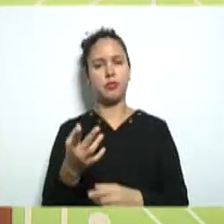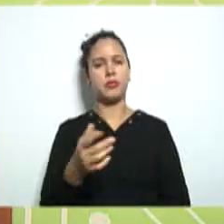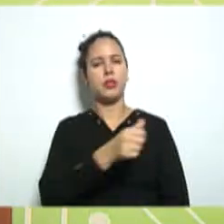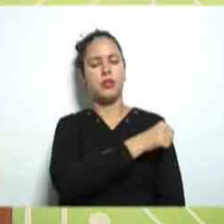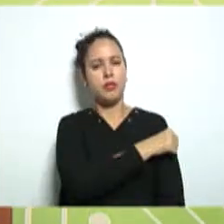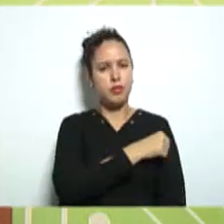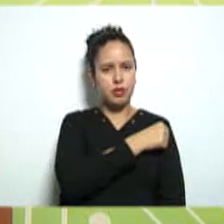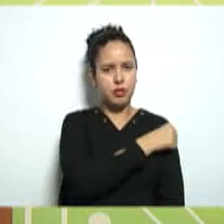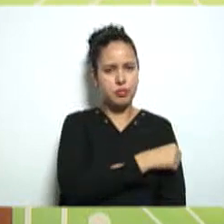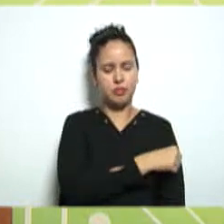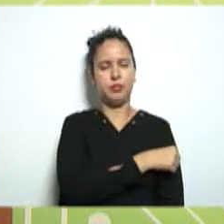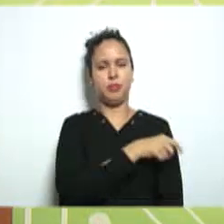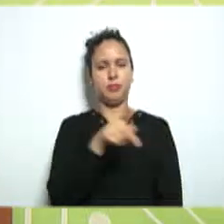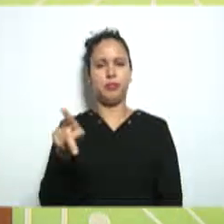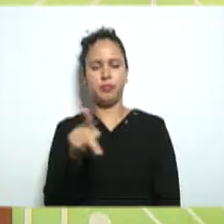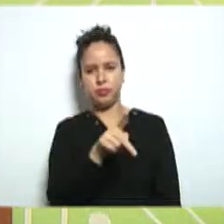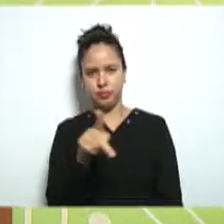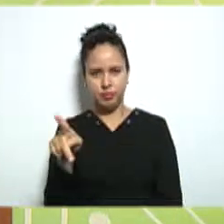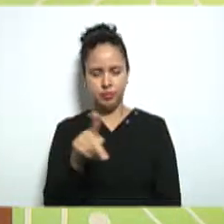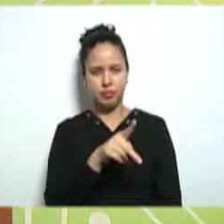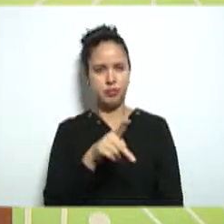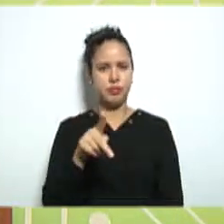enfermeiras, professoras,